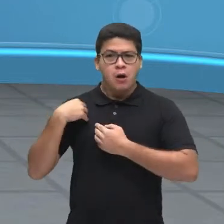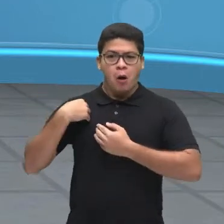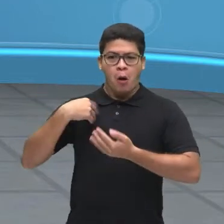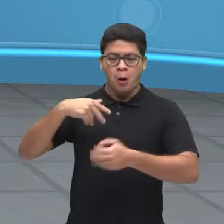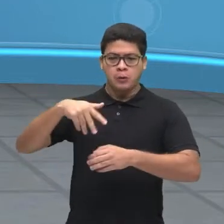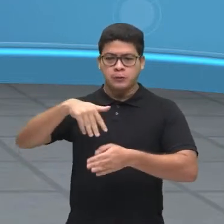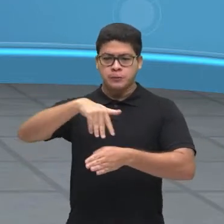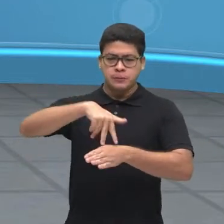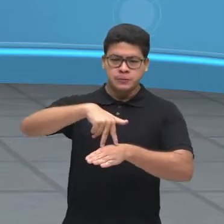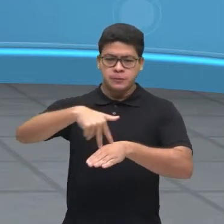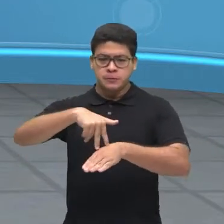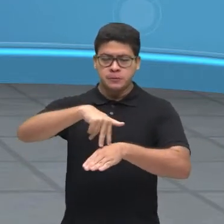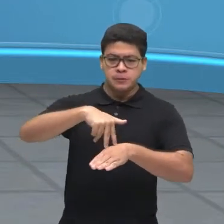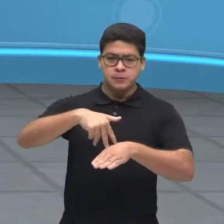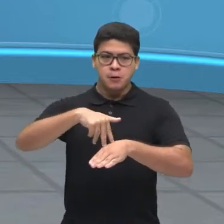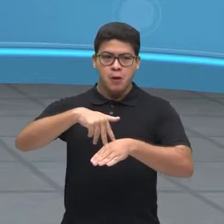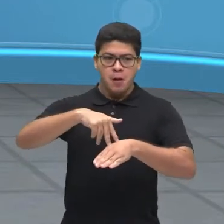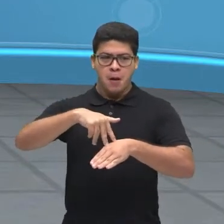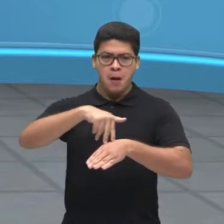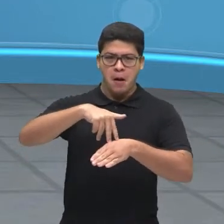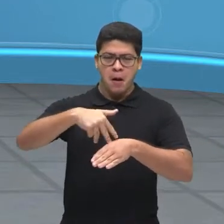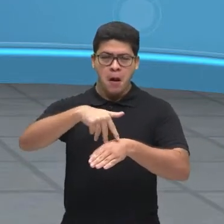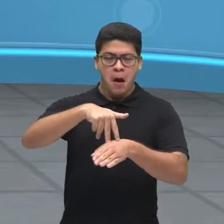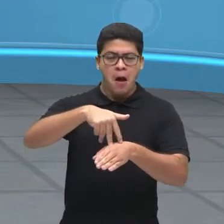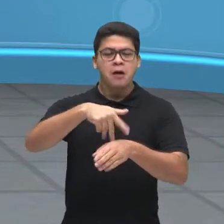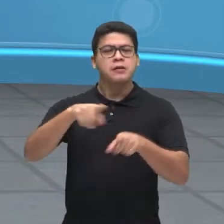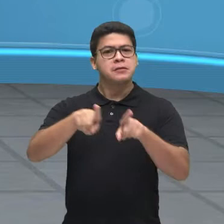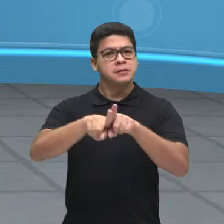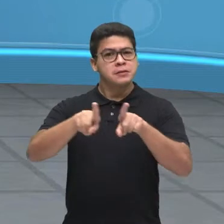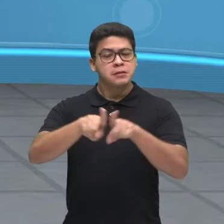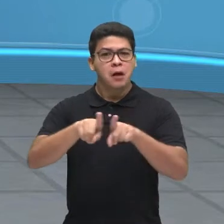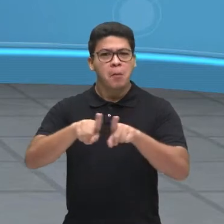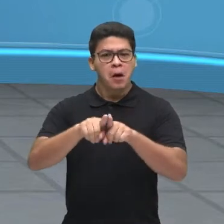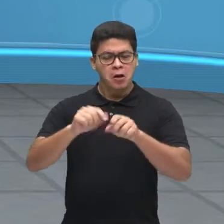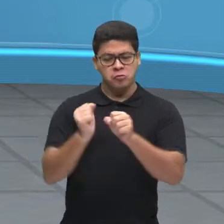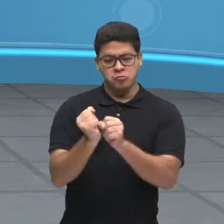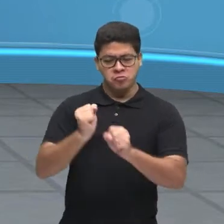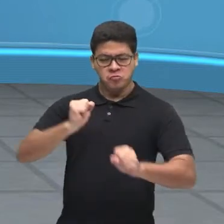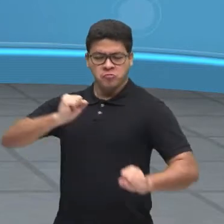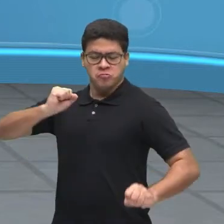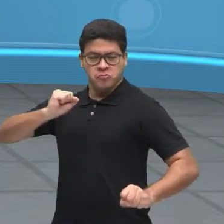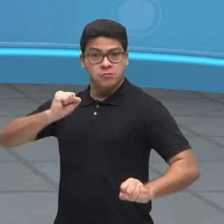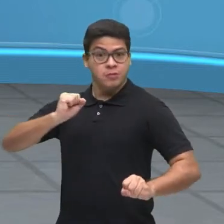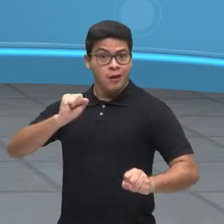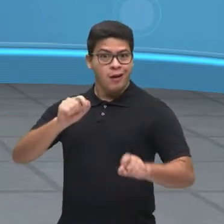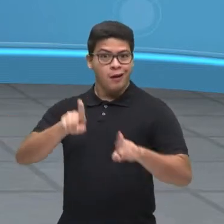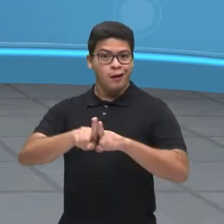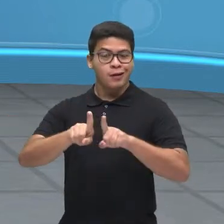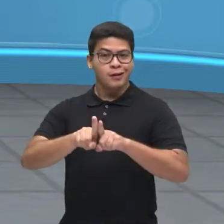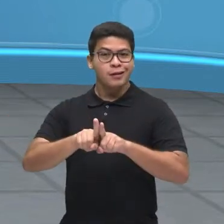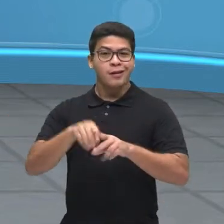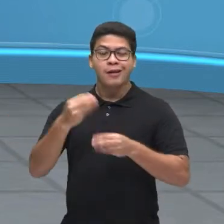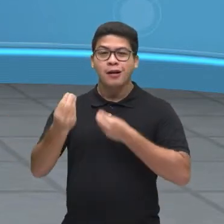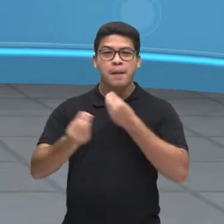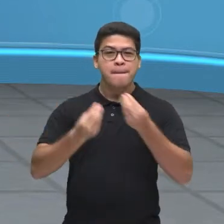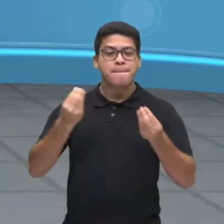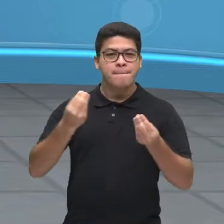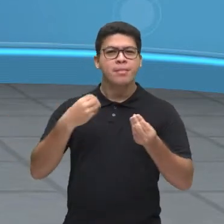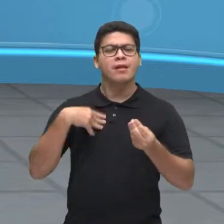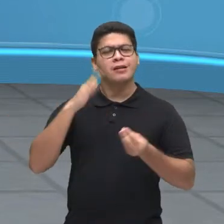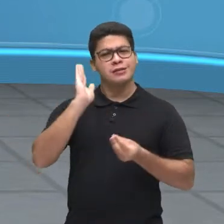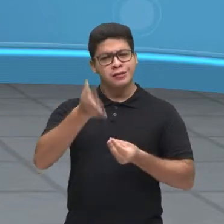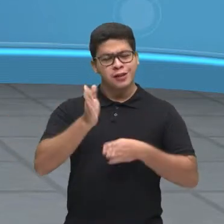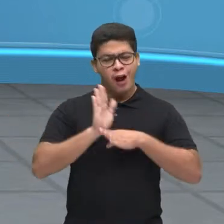equilíbrio, flexibilidade, não é isso? Além de ajudar aí as pessoas que a praticam,